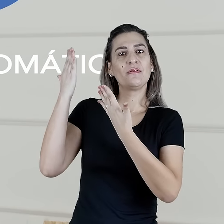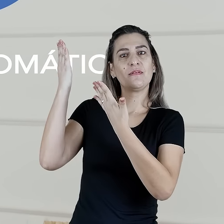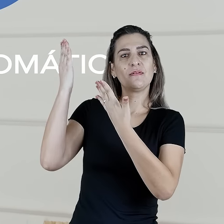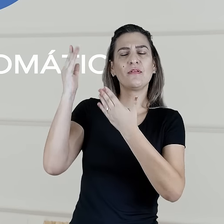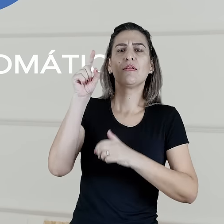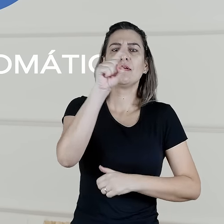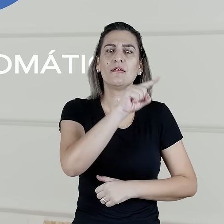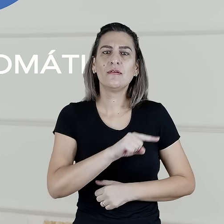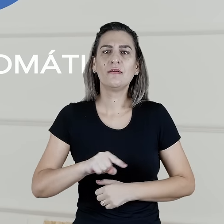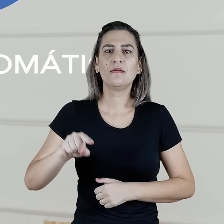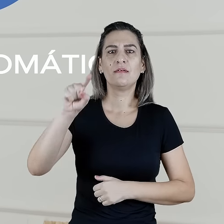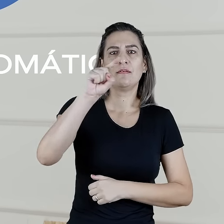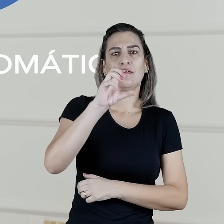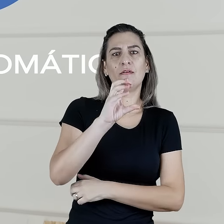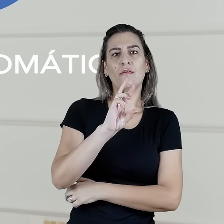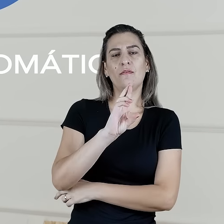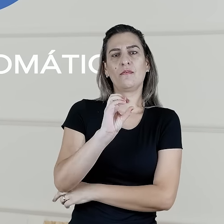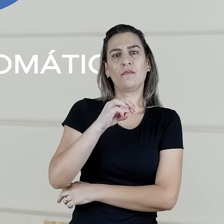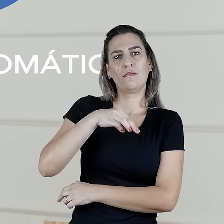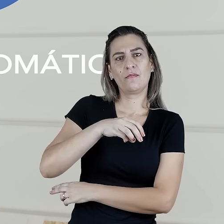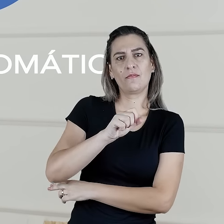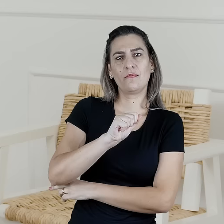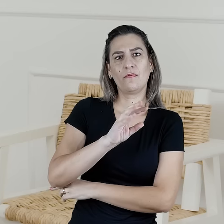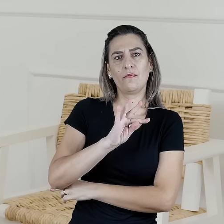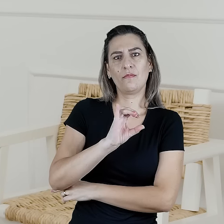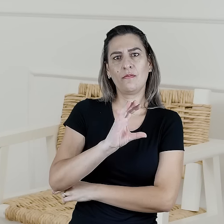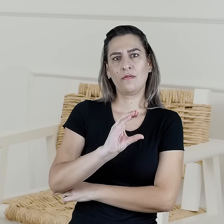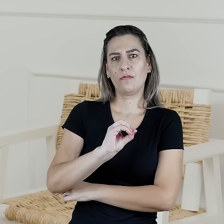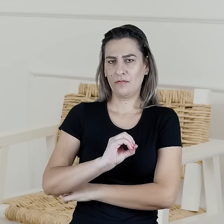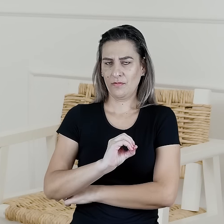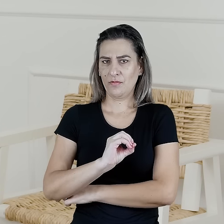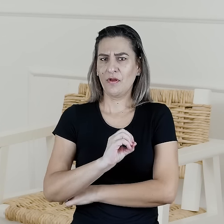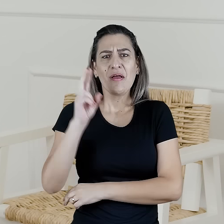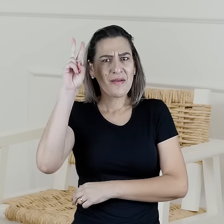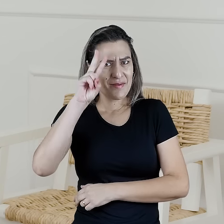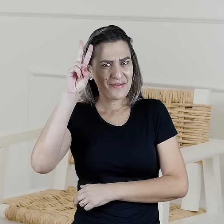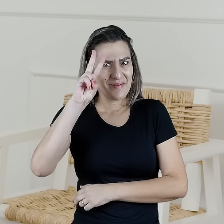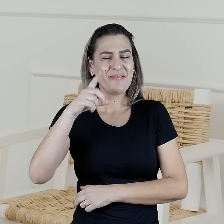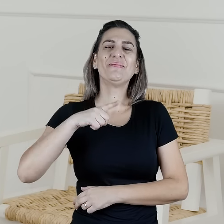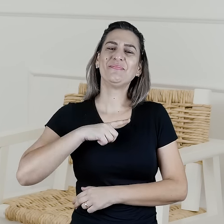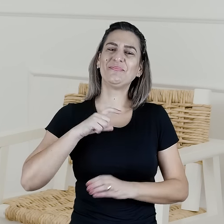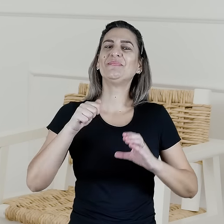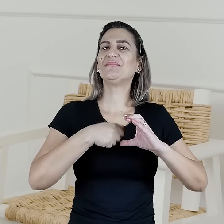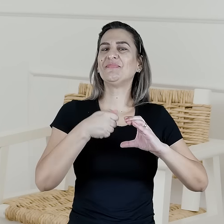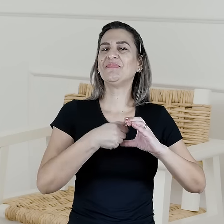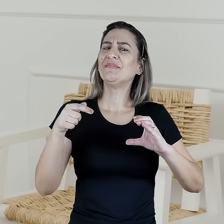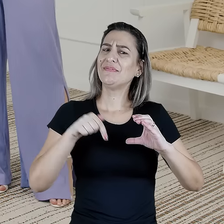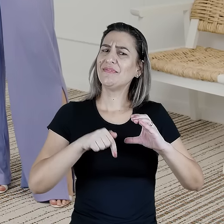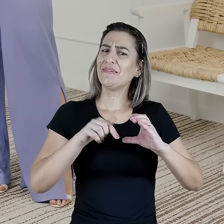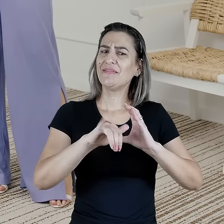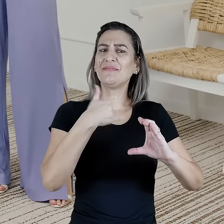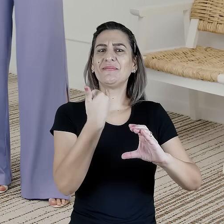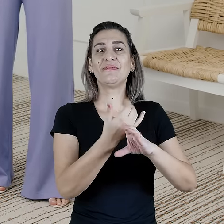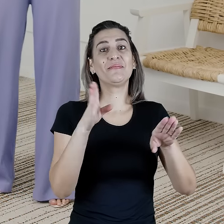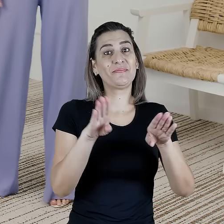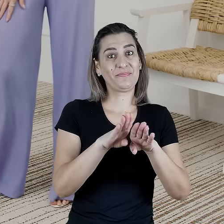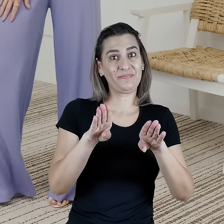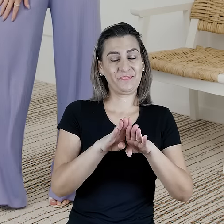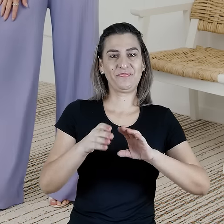utilizando o círculo cromático. Lembram da combinação de cores? Também tem um vídeo aqui no canal explicando sobre isso. E